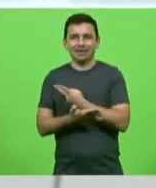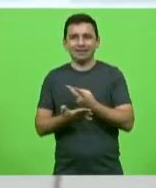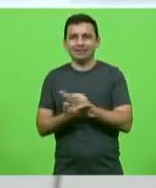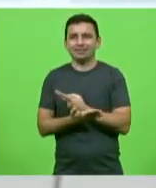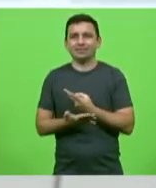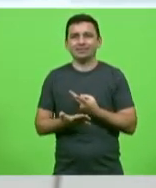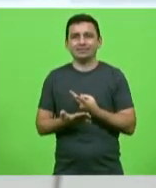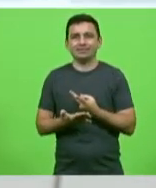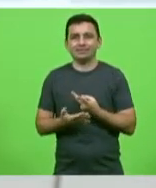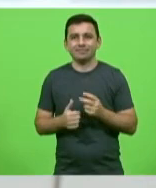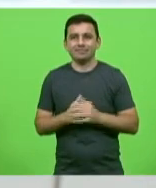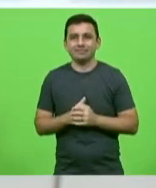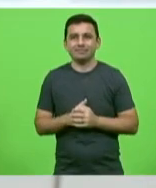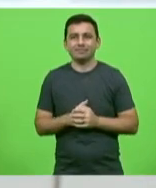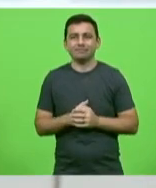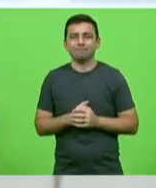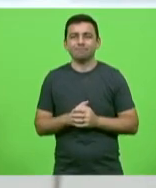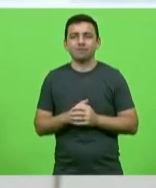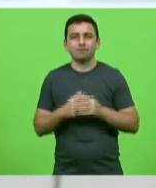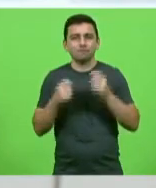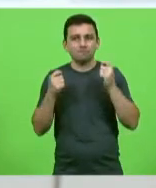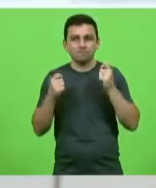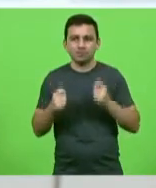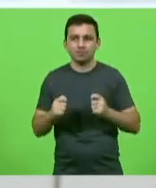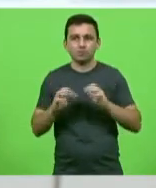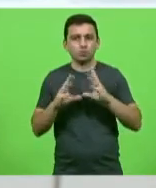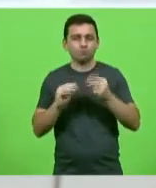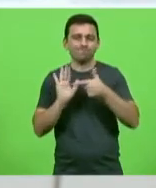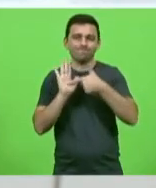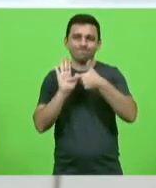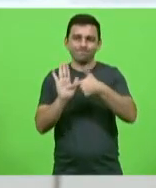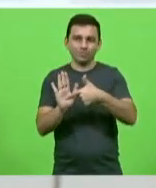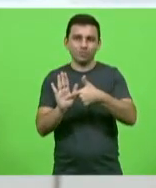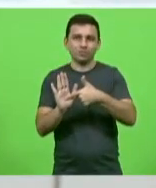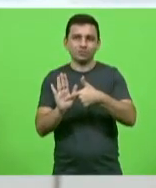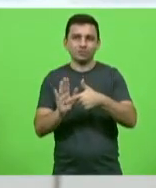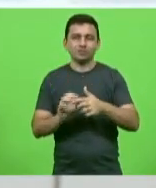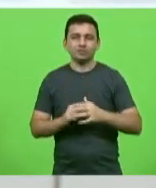sou beija bem sustentada nos olhos e